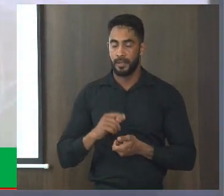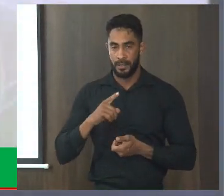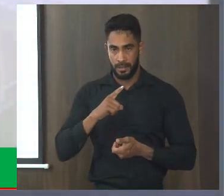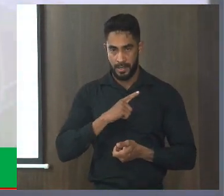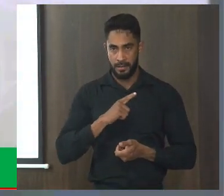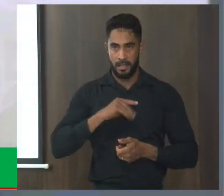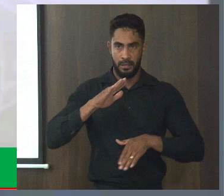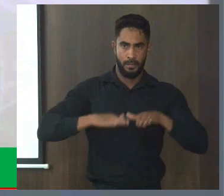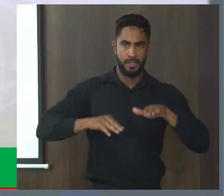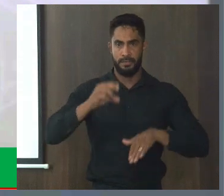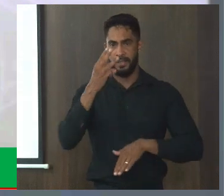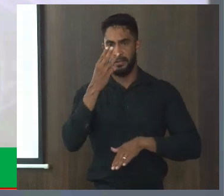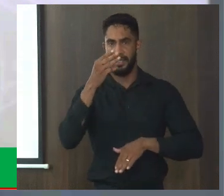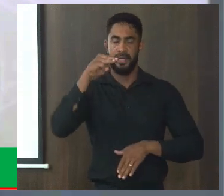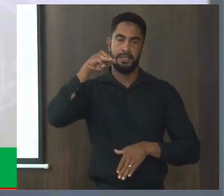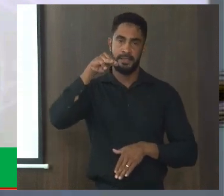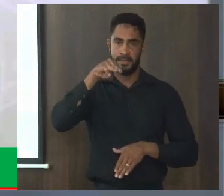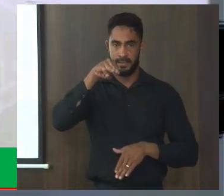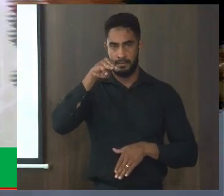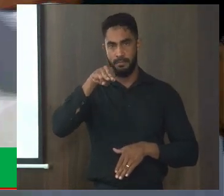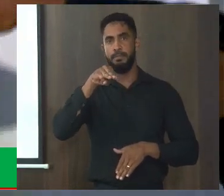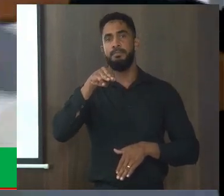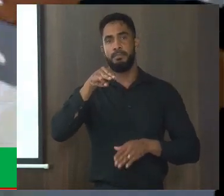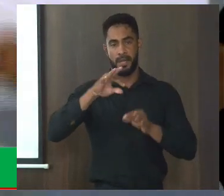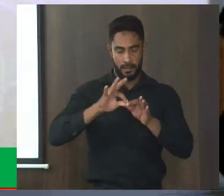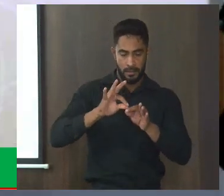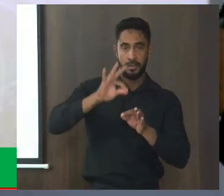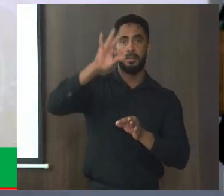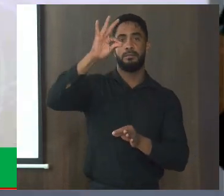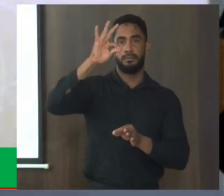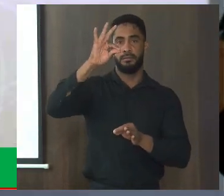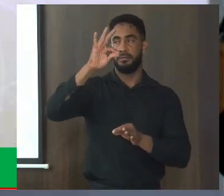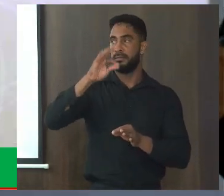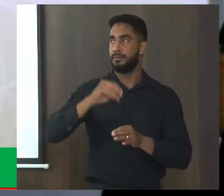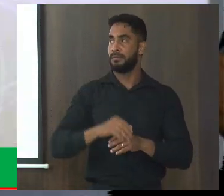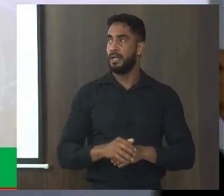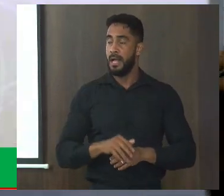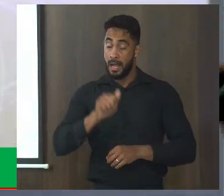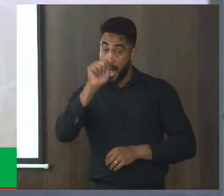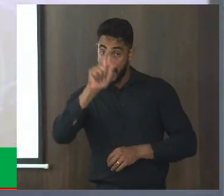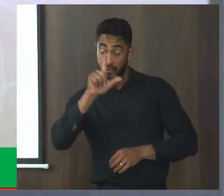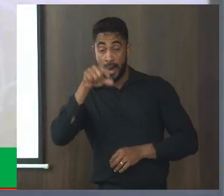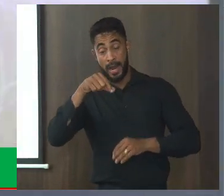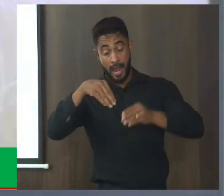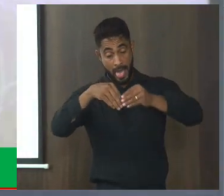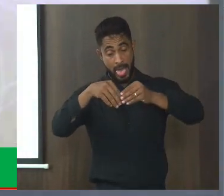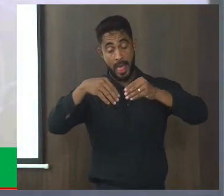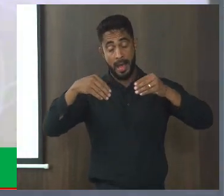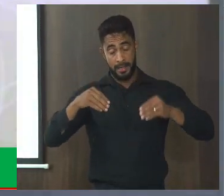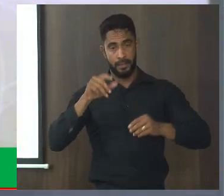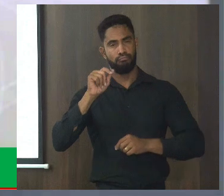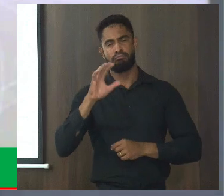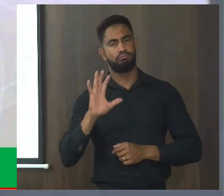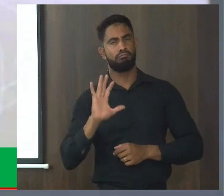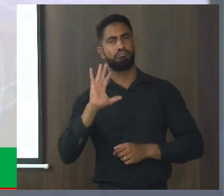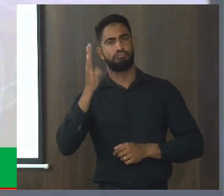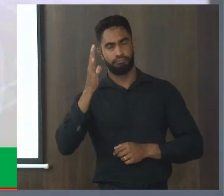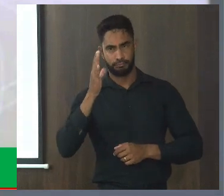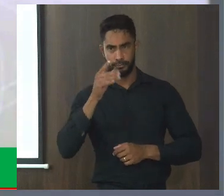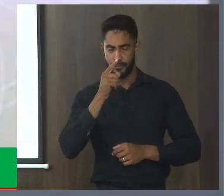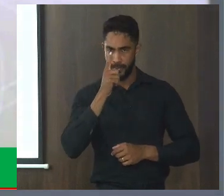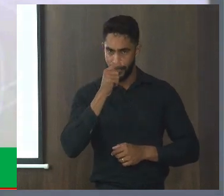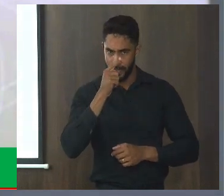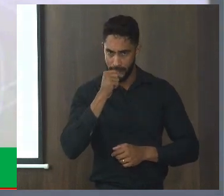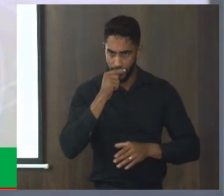hoje 3 metros. E boa parte desse azul aqui é essa areia. Então o que que acontece? Essa barragem de